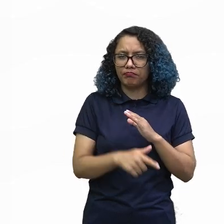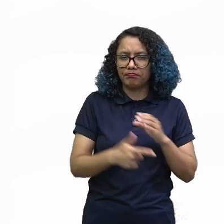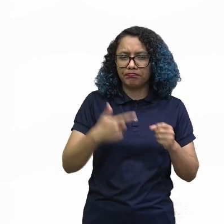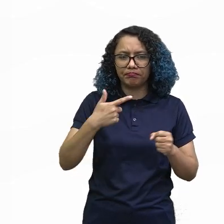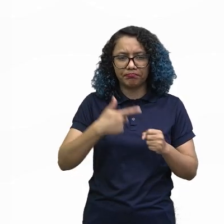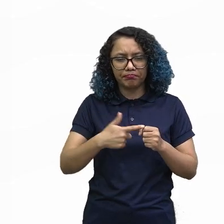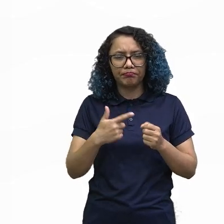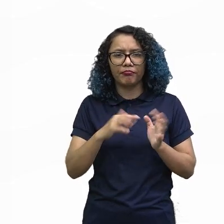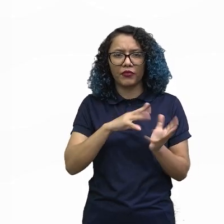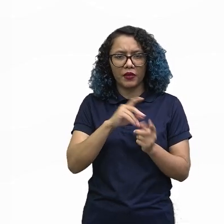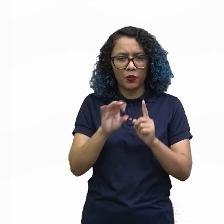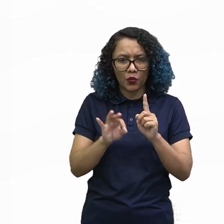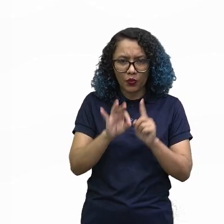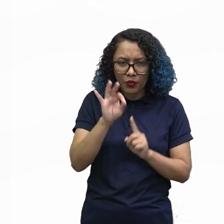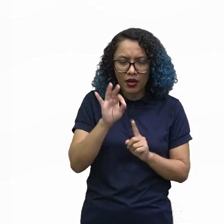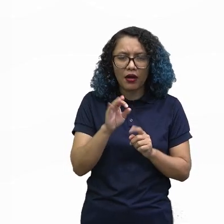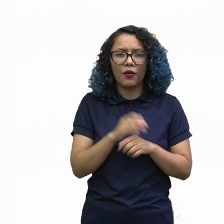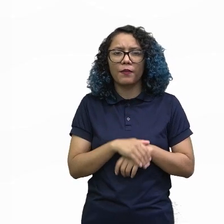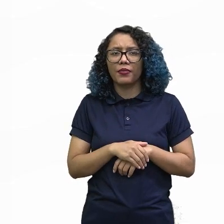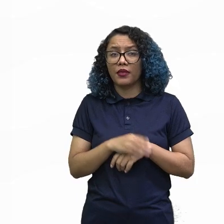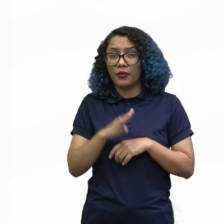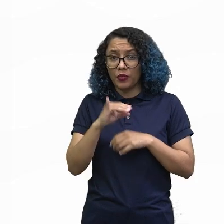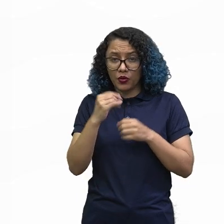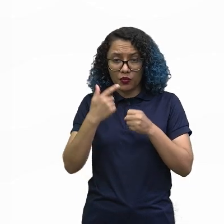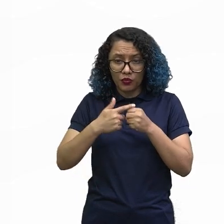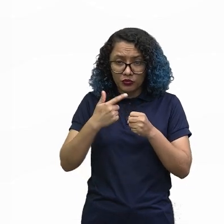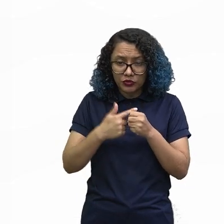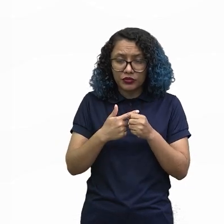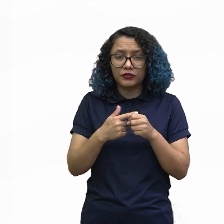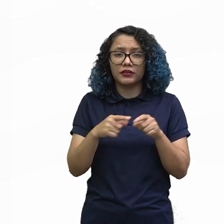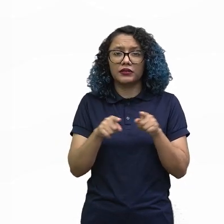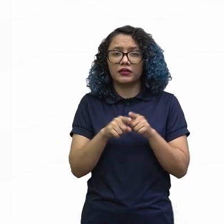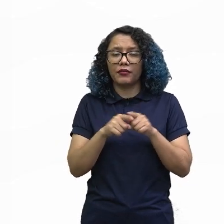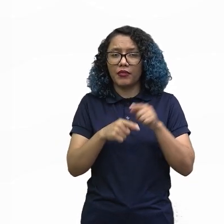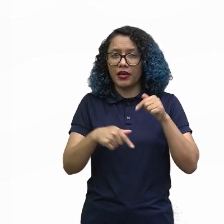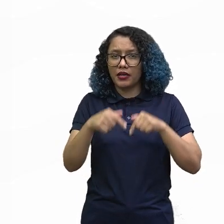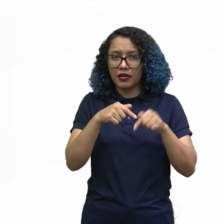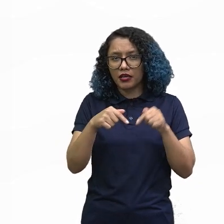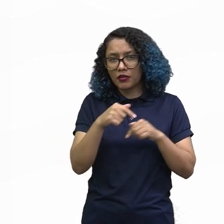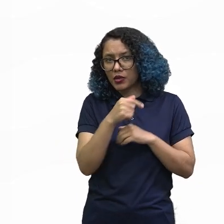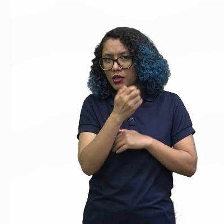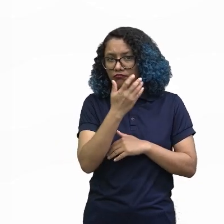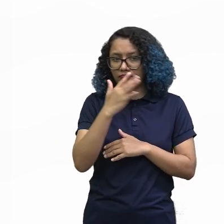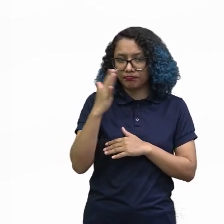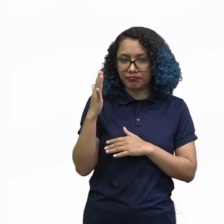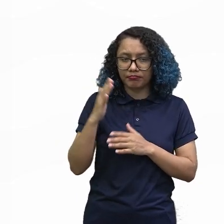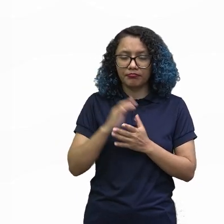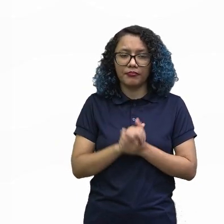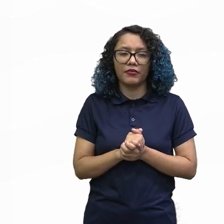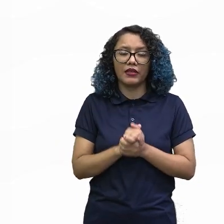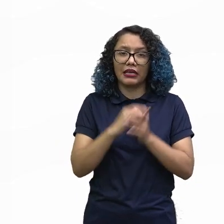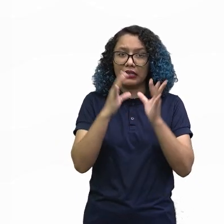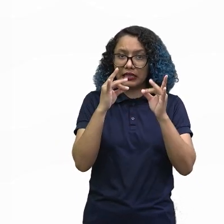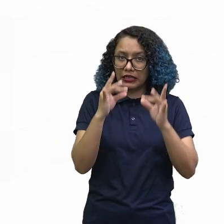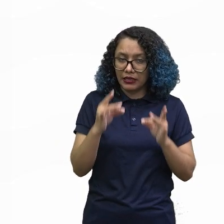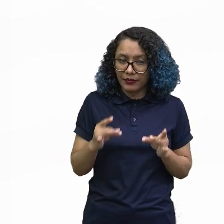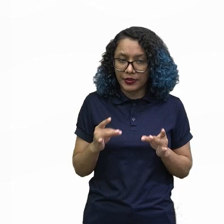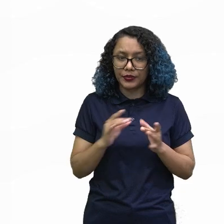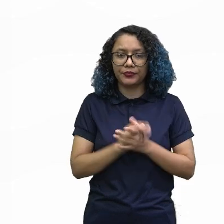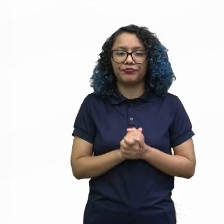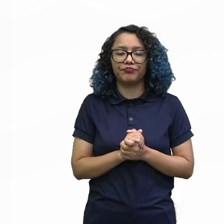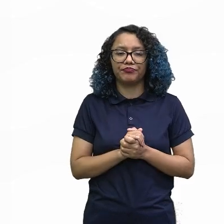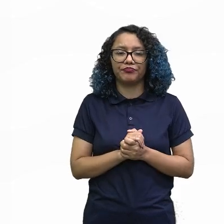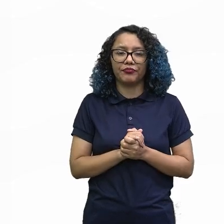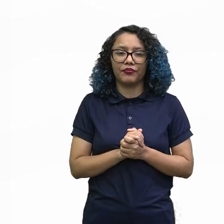fósseis, aquecimento global, biocombustíveis e química verde. No detalhamento,